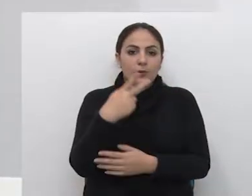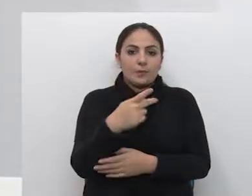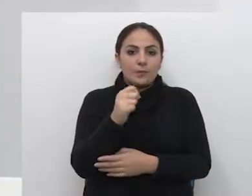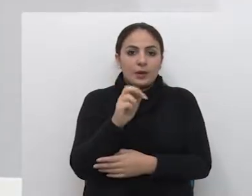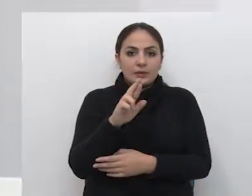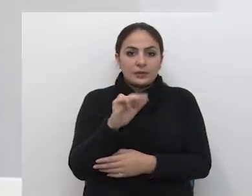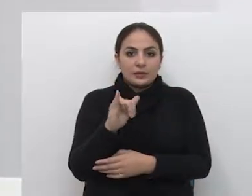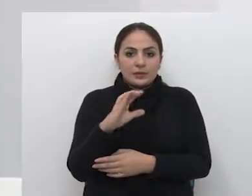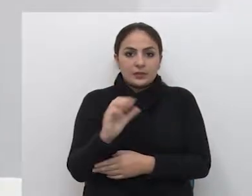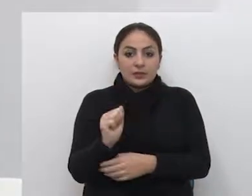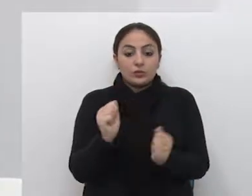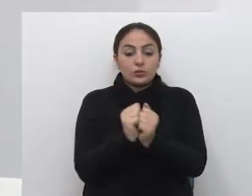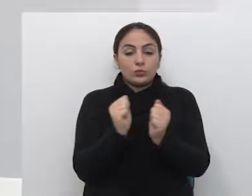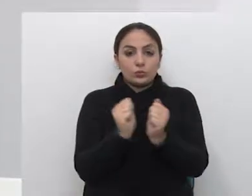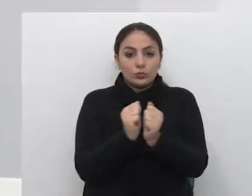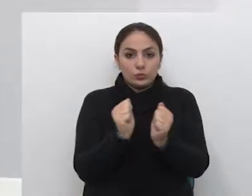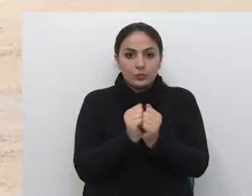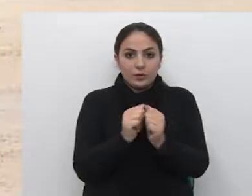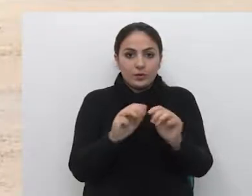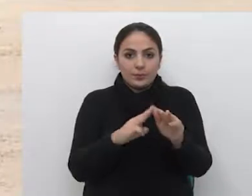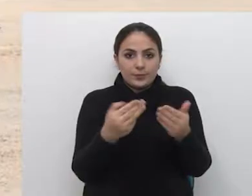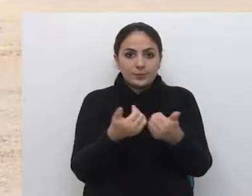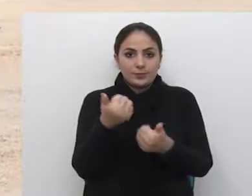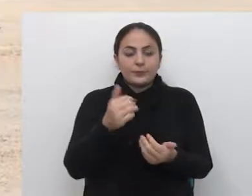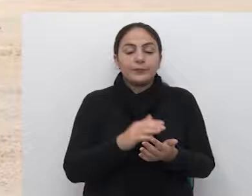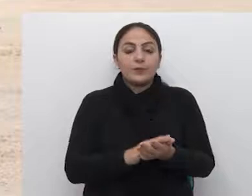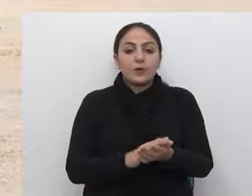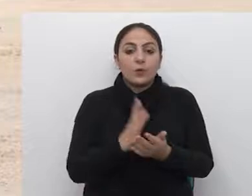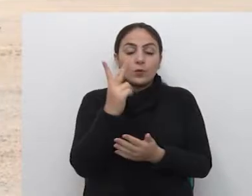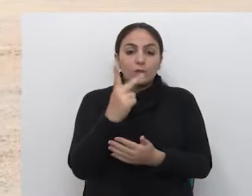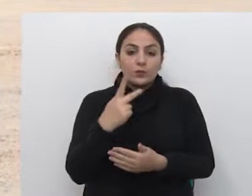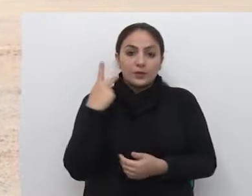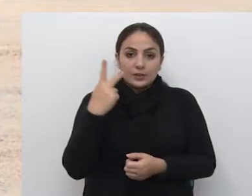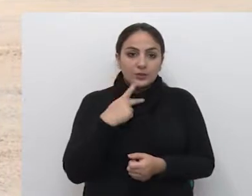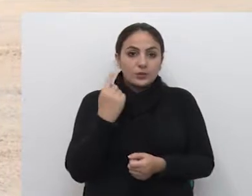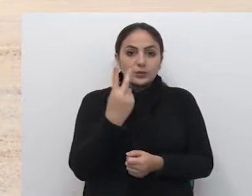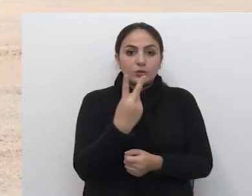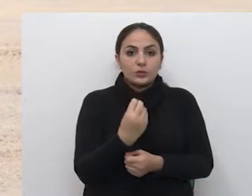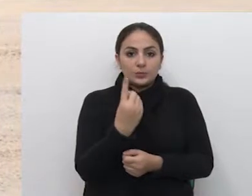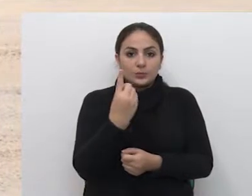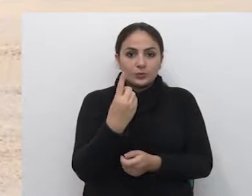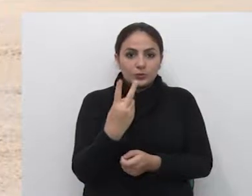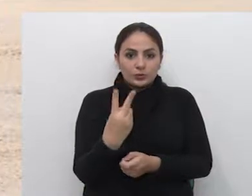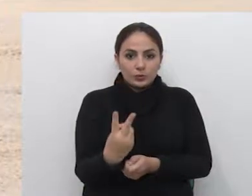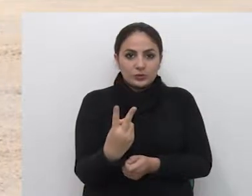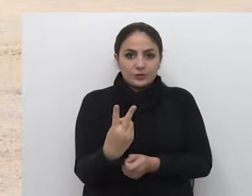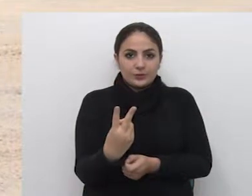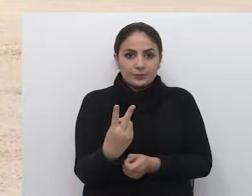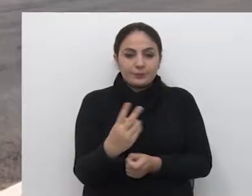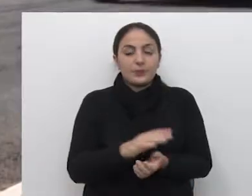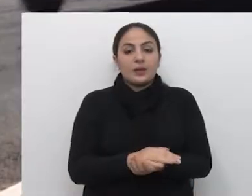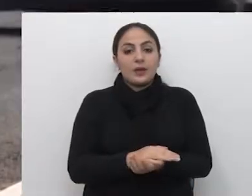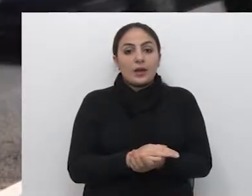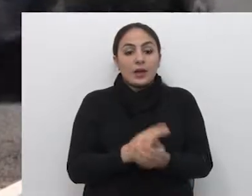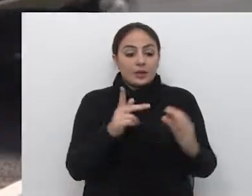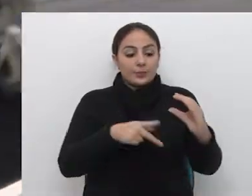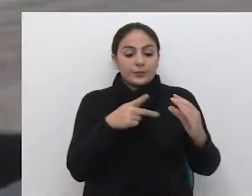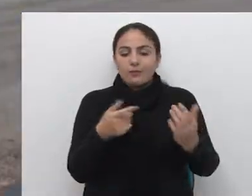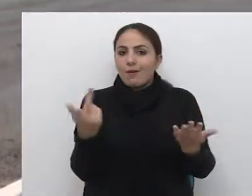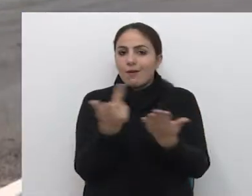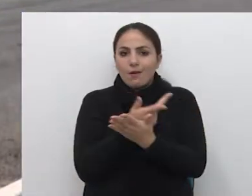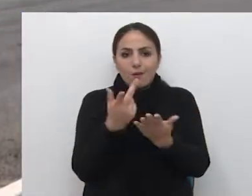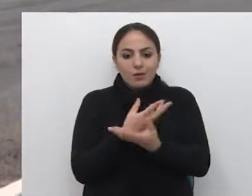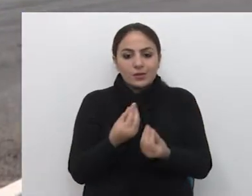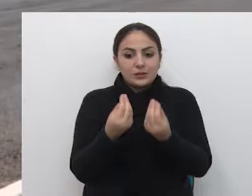Cavalcante através da mesa diretora. De acordo com o parlamentar, em 2012 o Legislativo errou